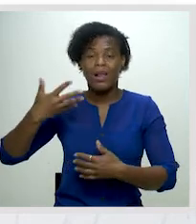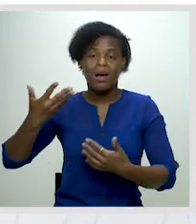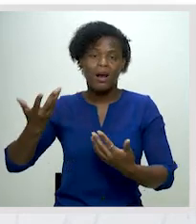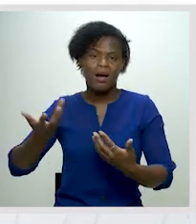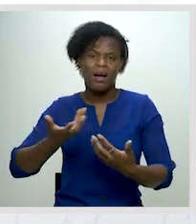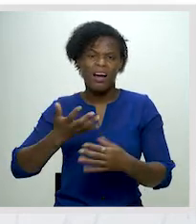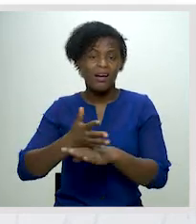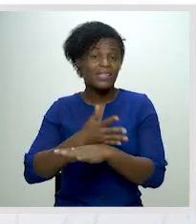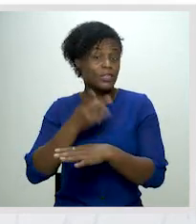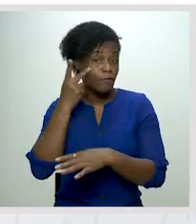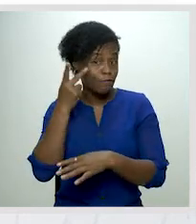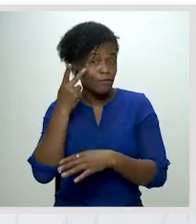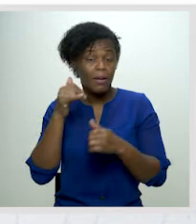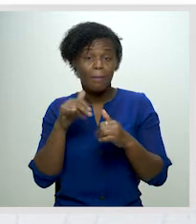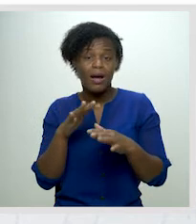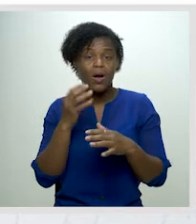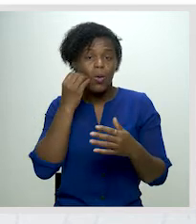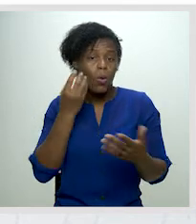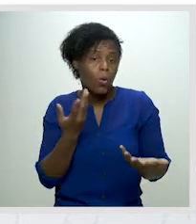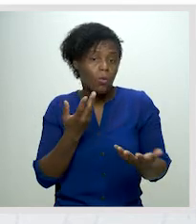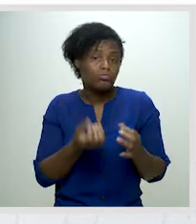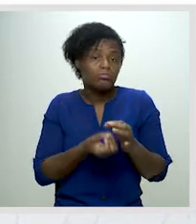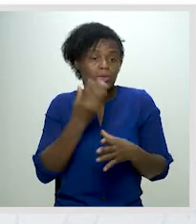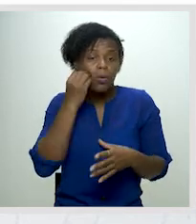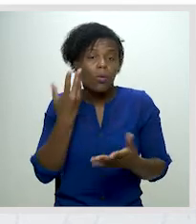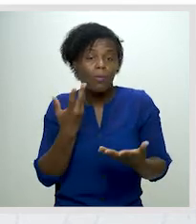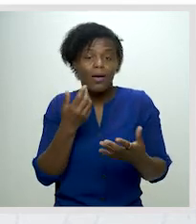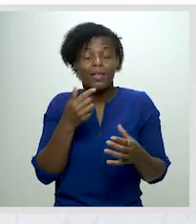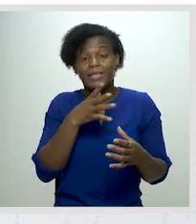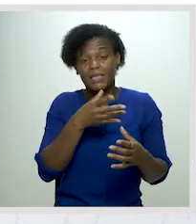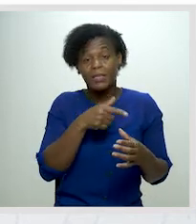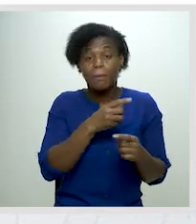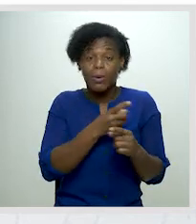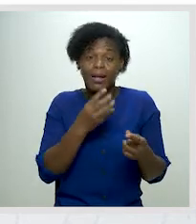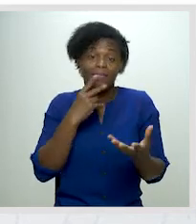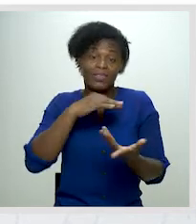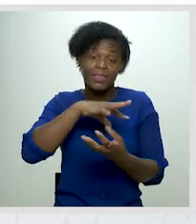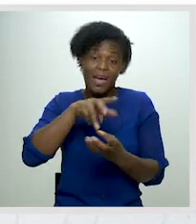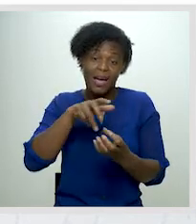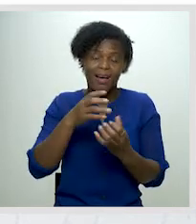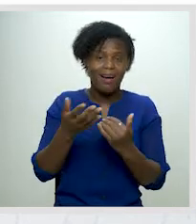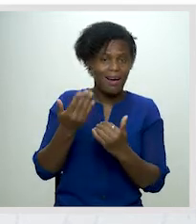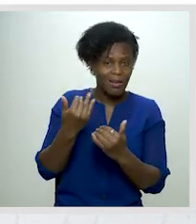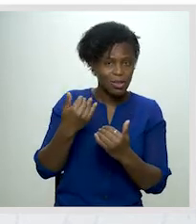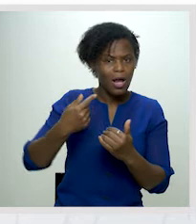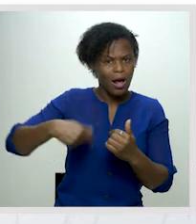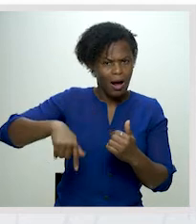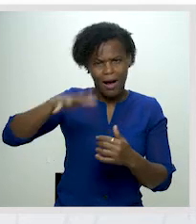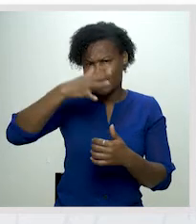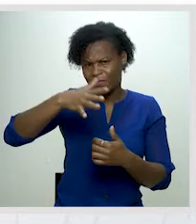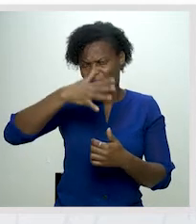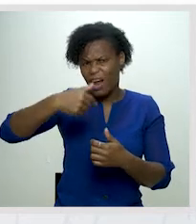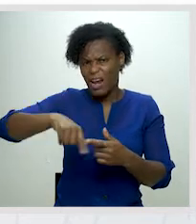ambiente antes da vida. Mas como é que teriam surgido? Através, porque a Terra foi sujeita a